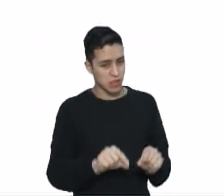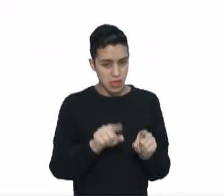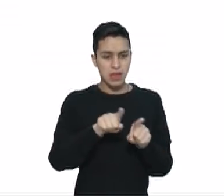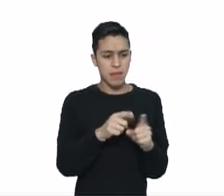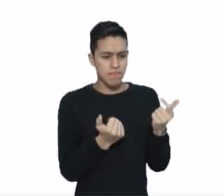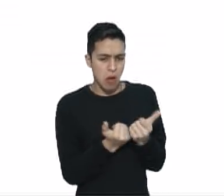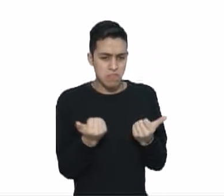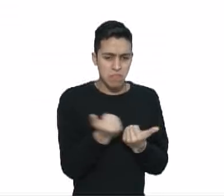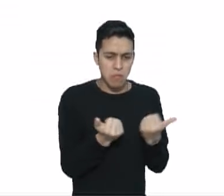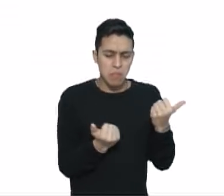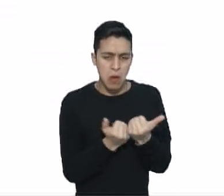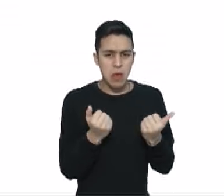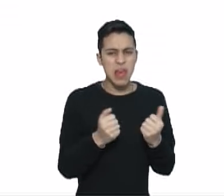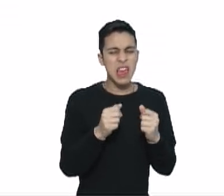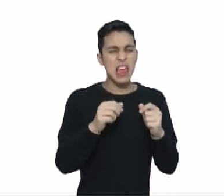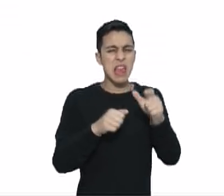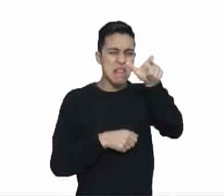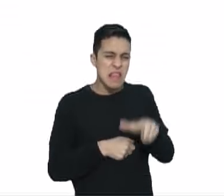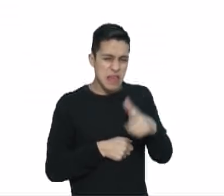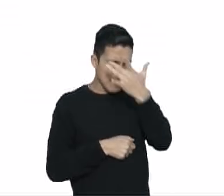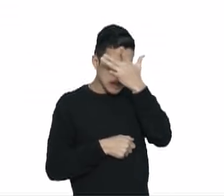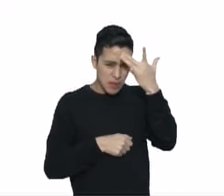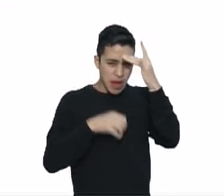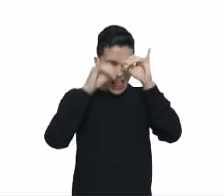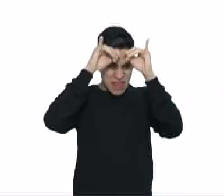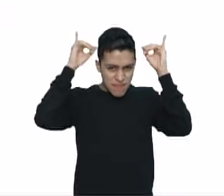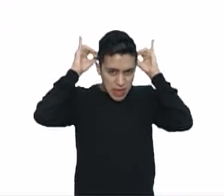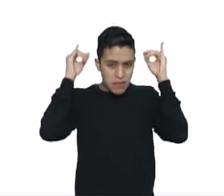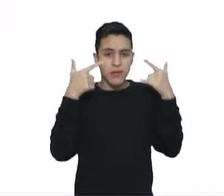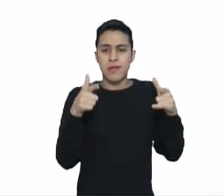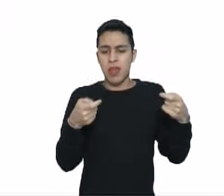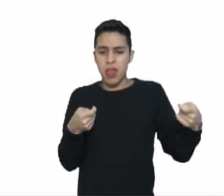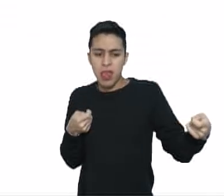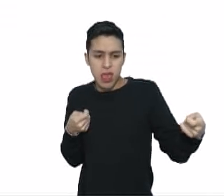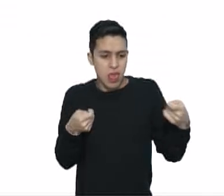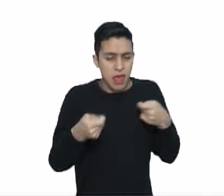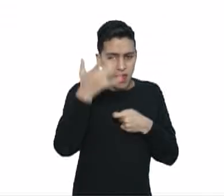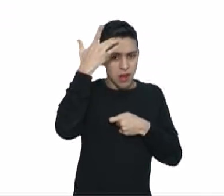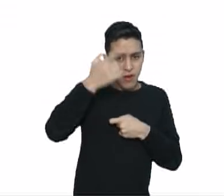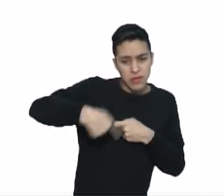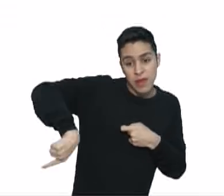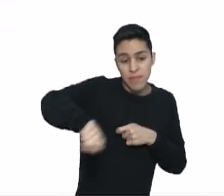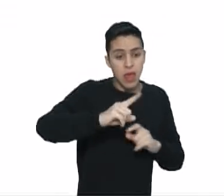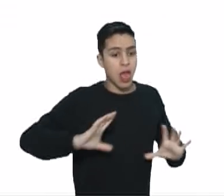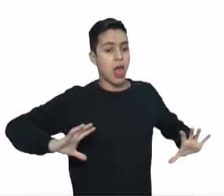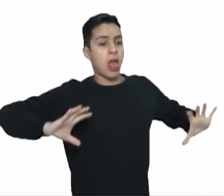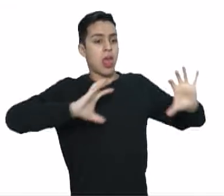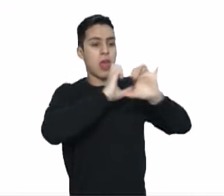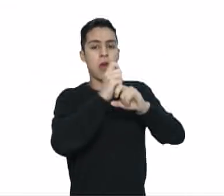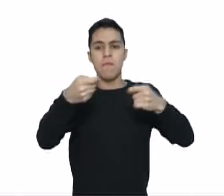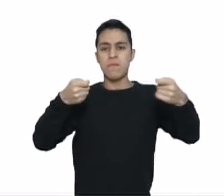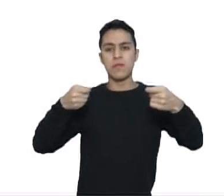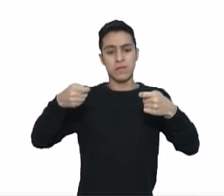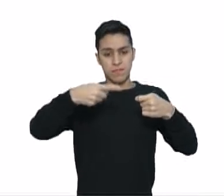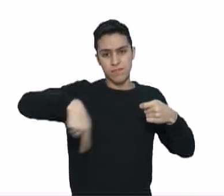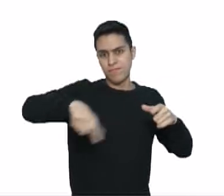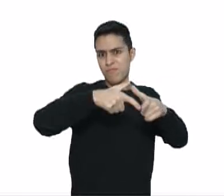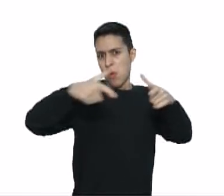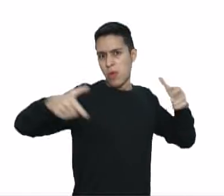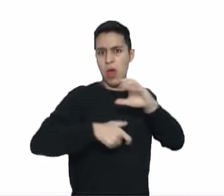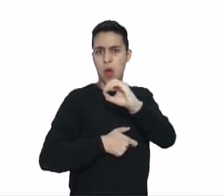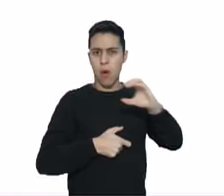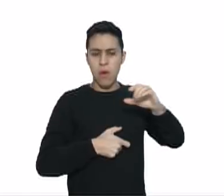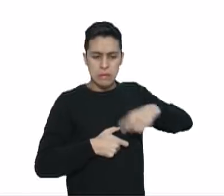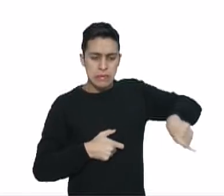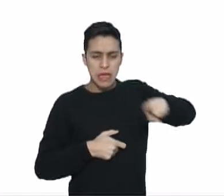imperadores que não tinham tino administrativo, não sabiam administrar um vasto império como o Império Romano do Ocidente,